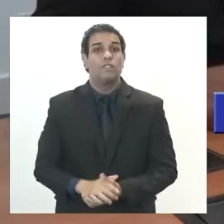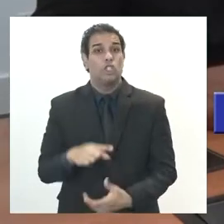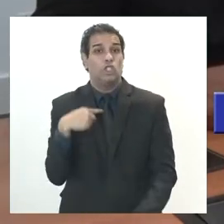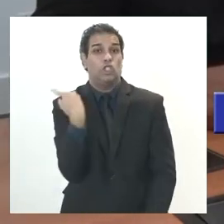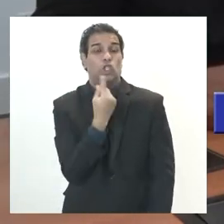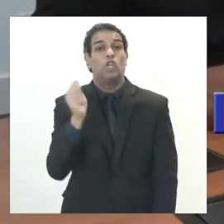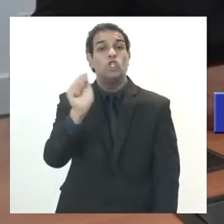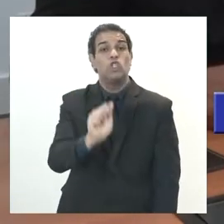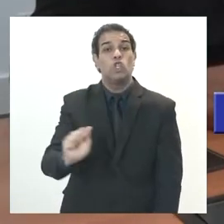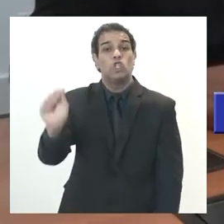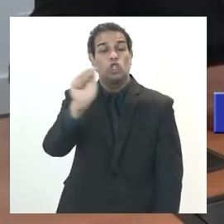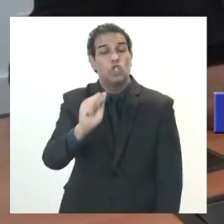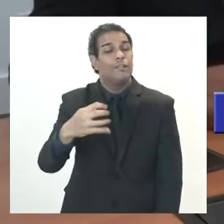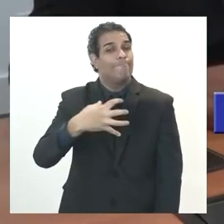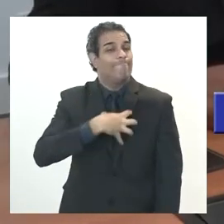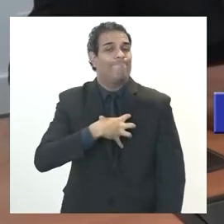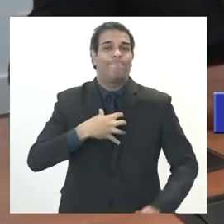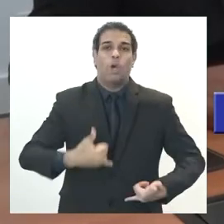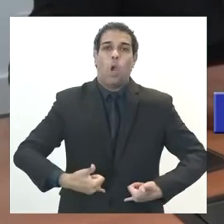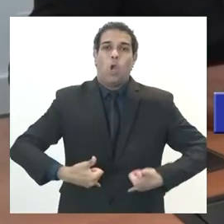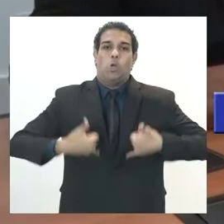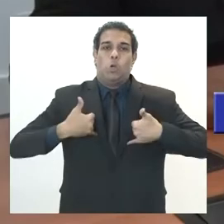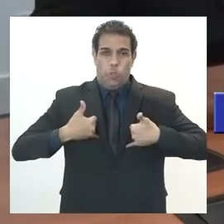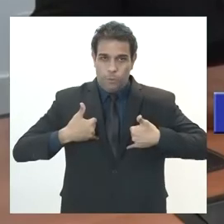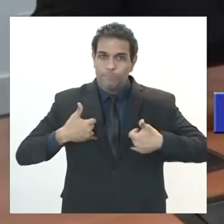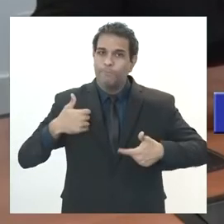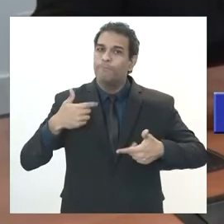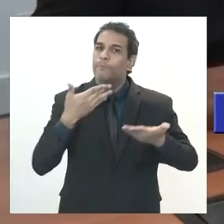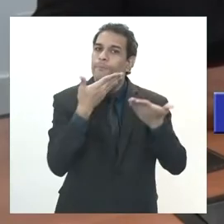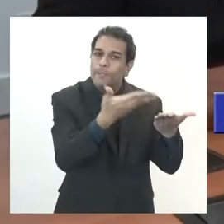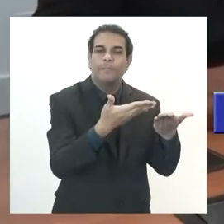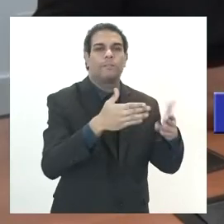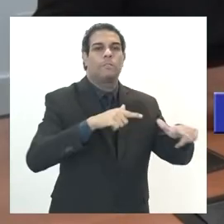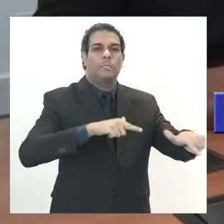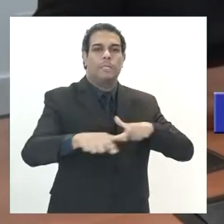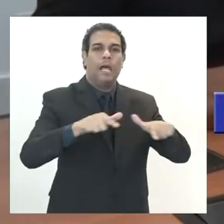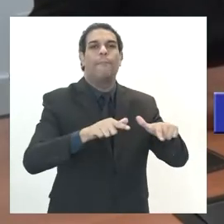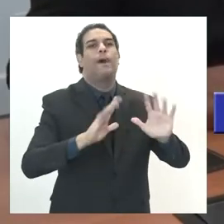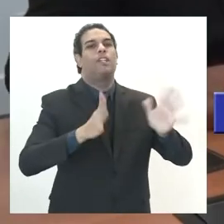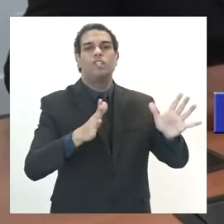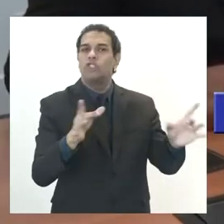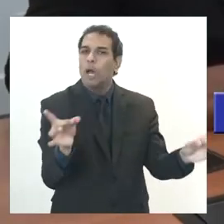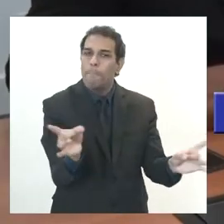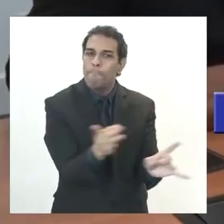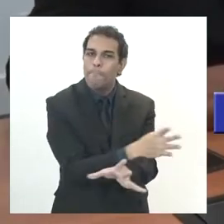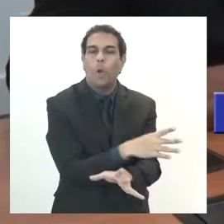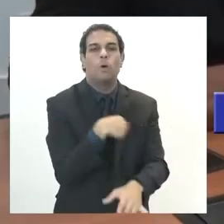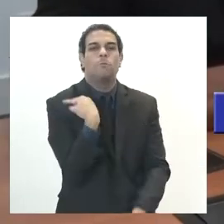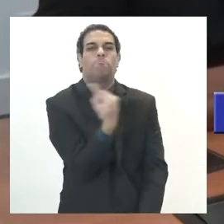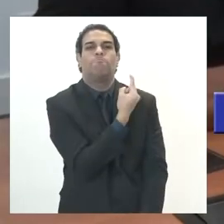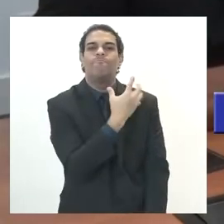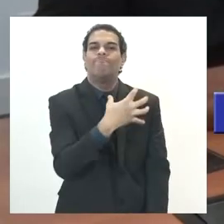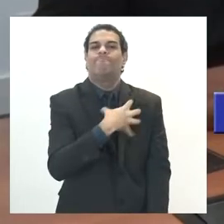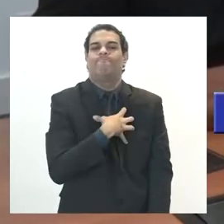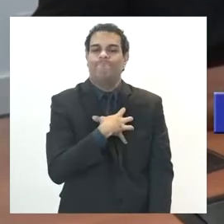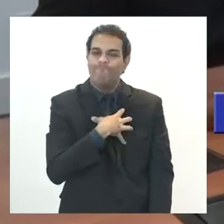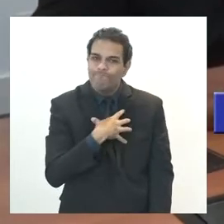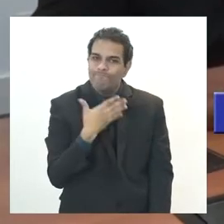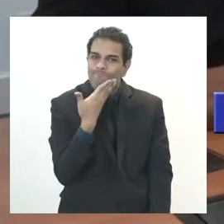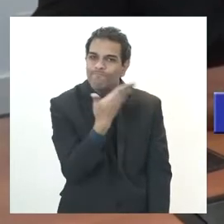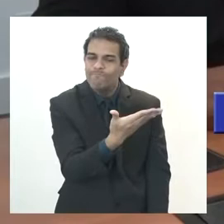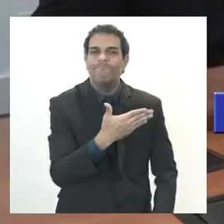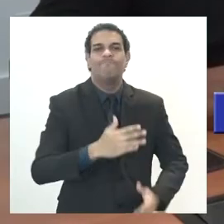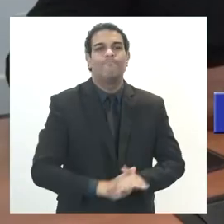se sente muito orgulhosa com vosso trabalho que vem desempenhando agora na Câmara de Deputados